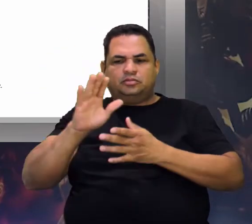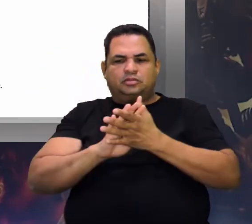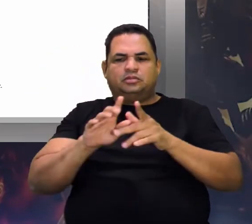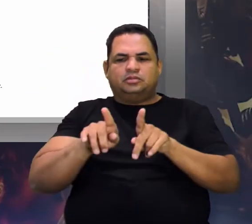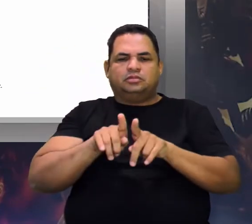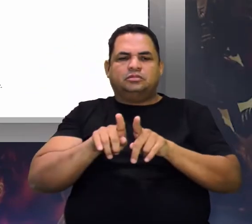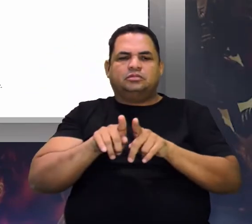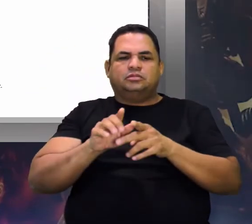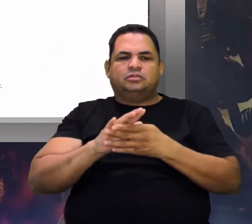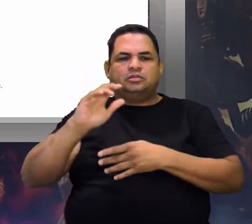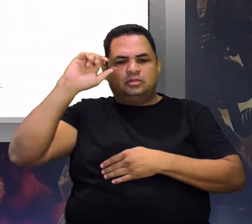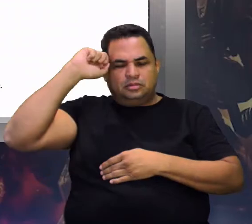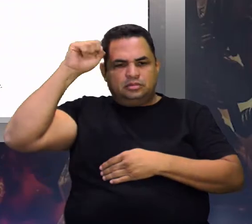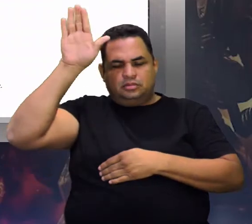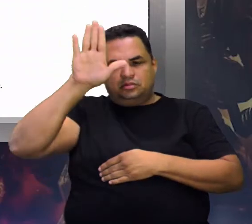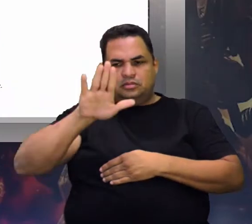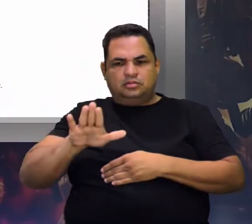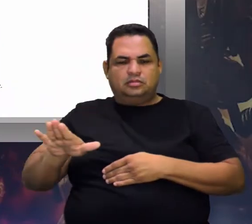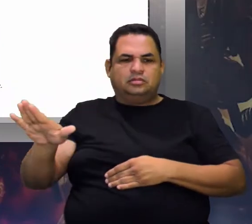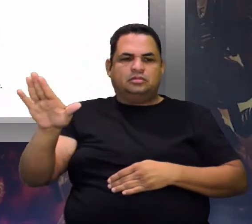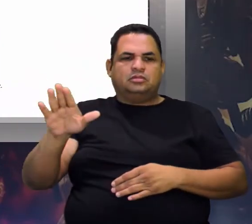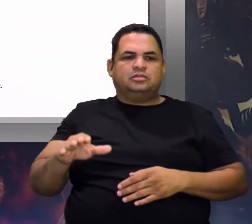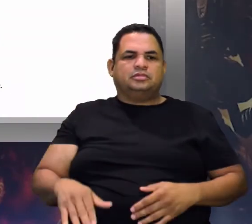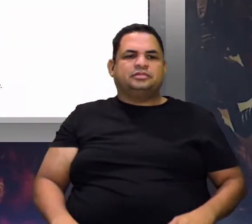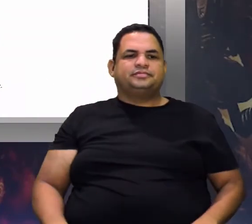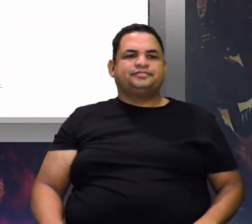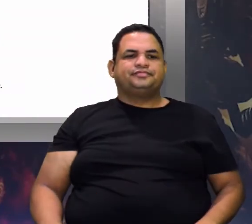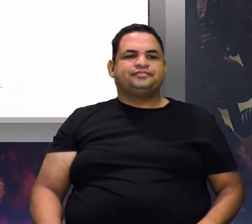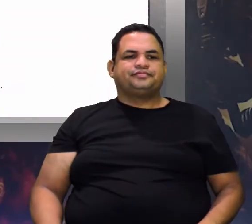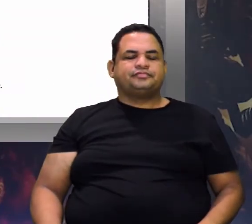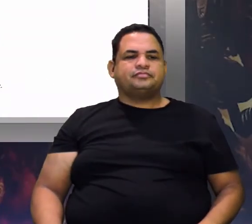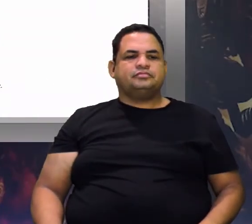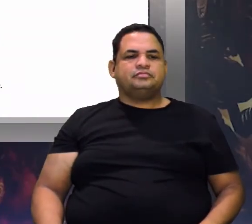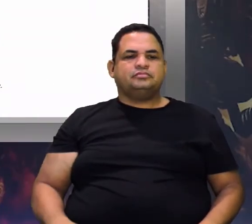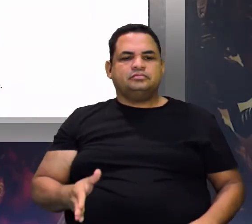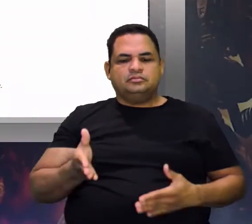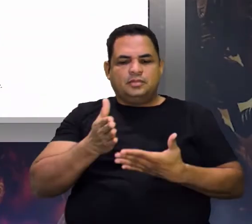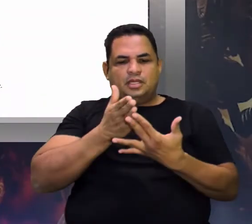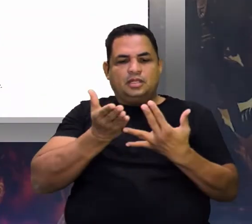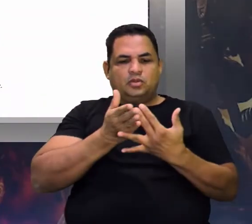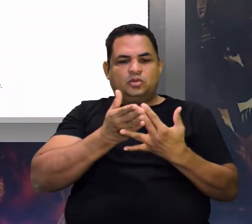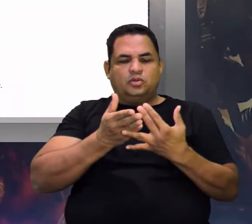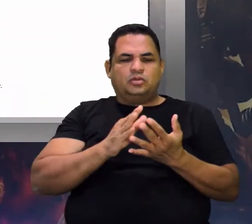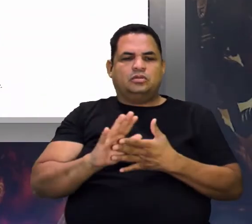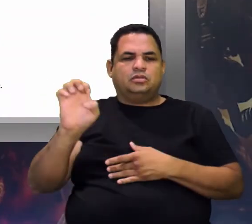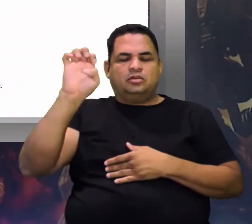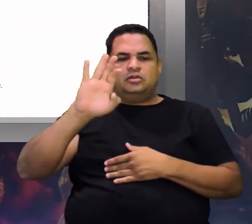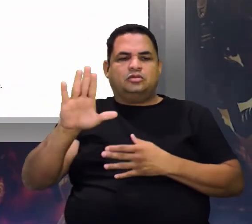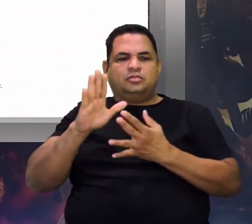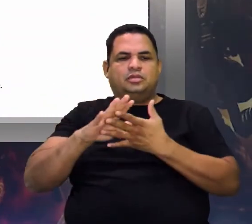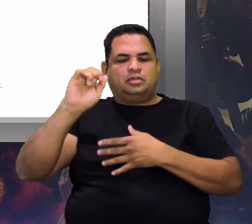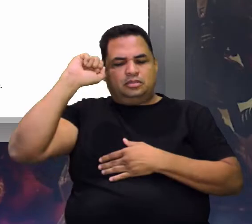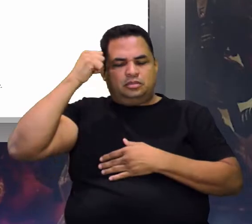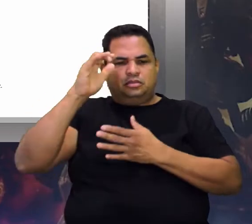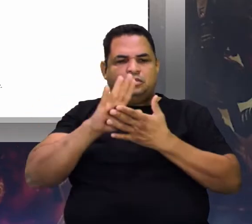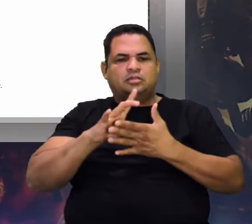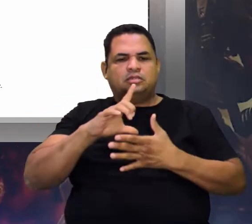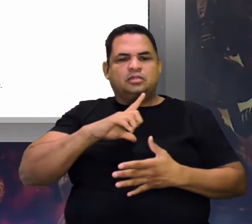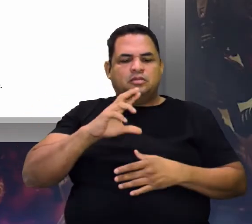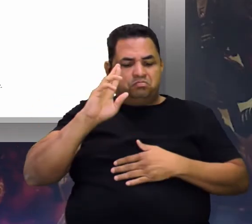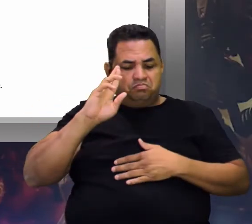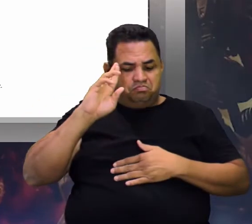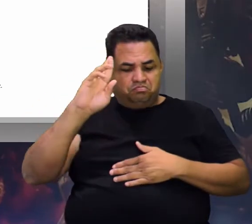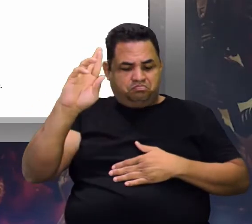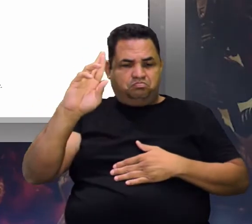no mar Mediterrâneo. Porque o mar Mediterrâneo ele fica entre a Europa e a África. E aí vão dominar